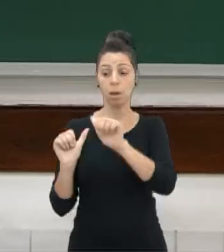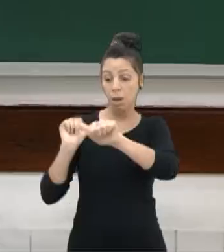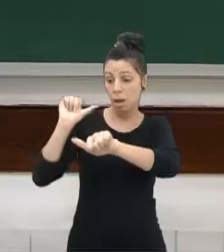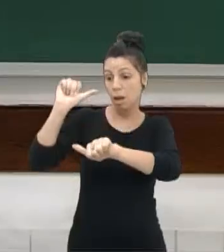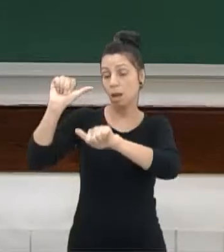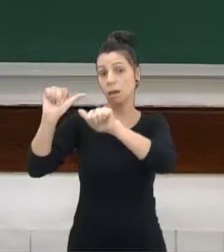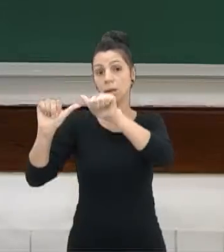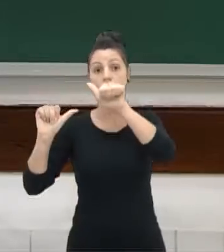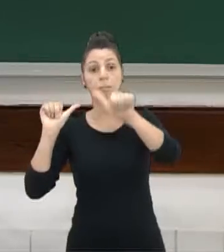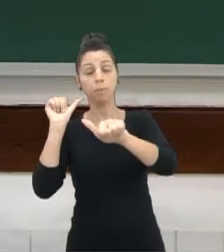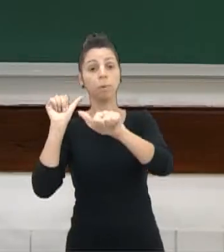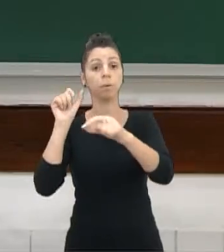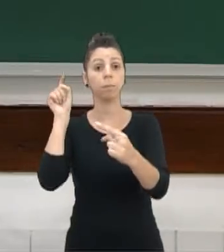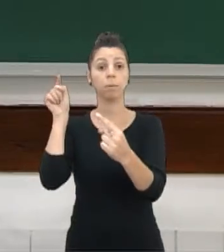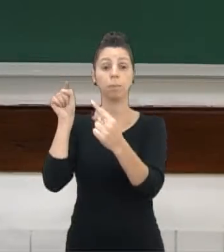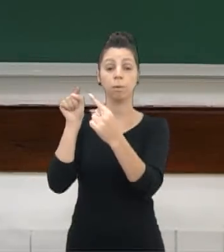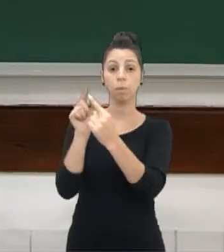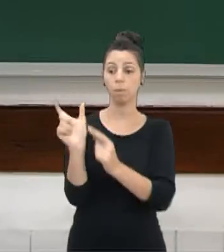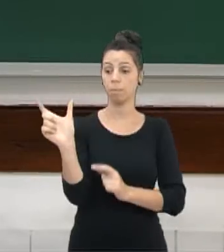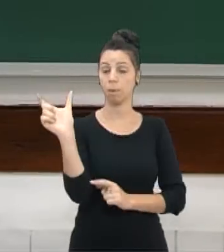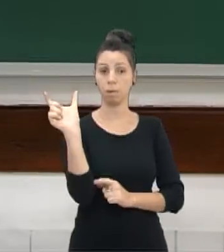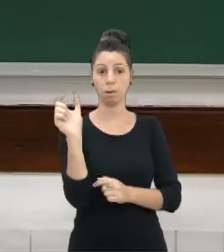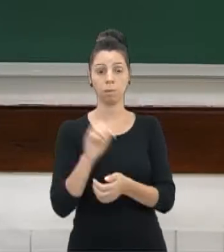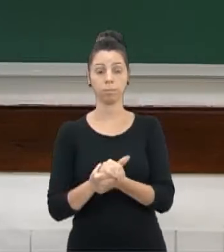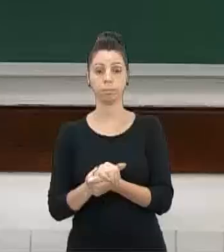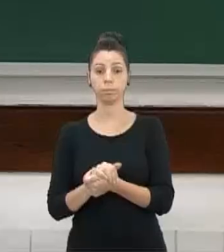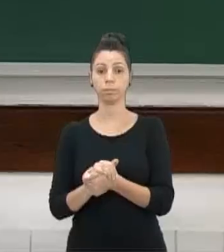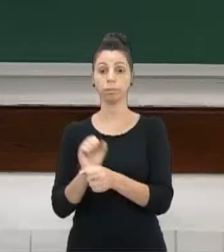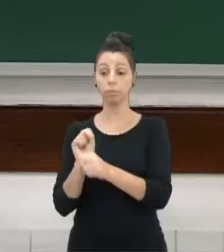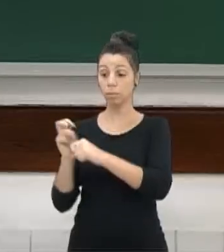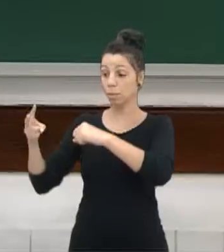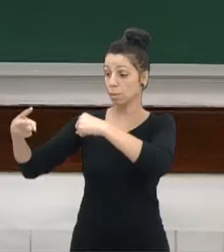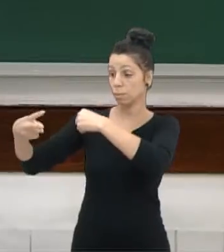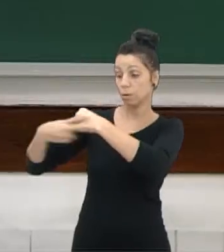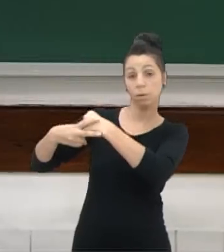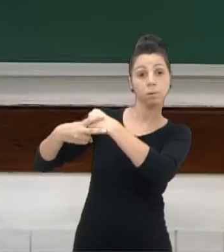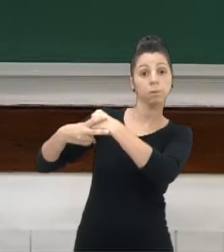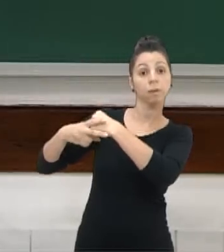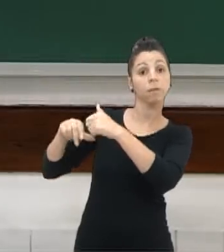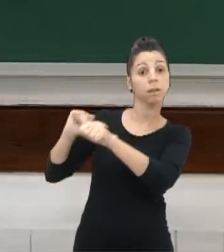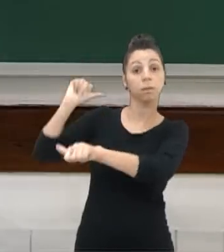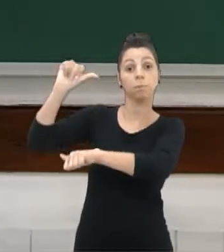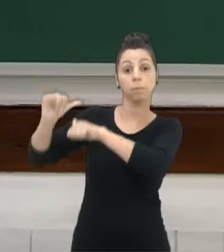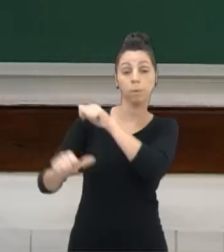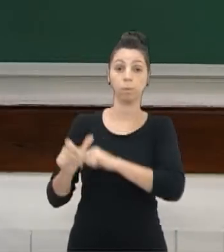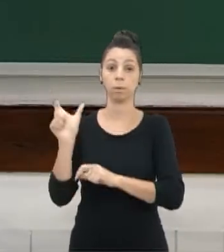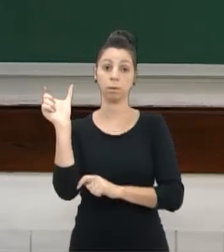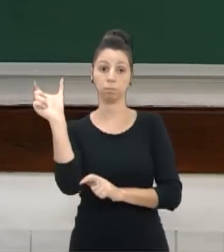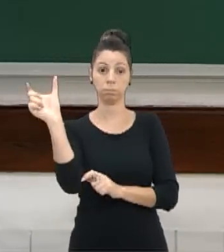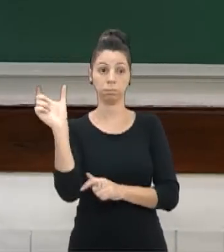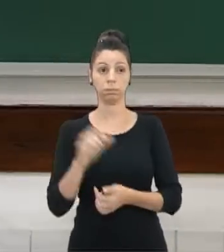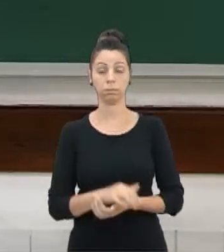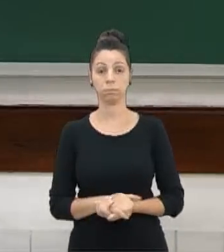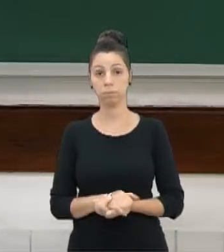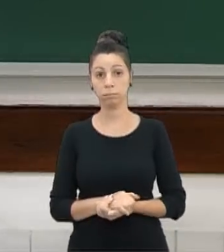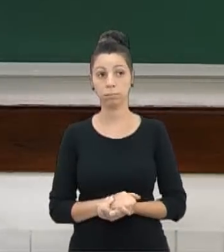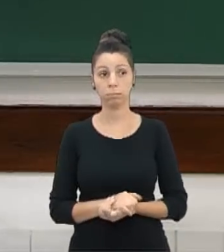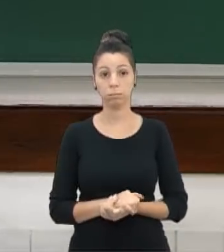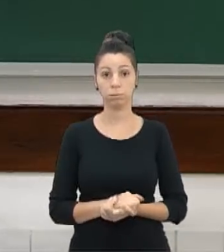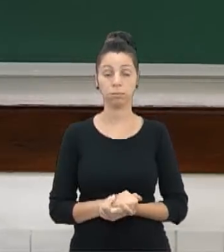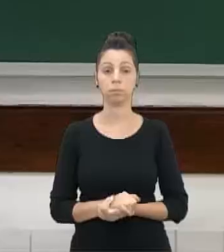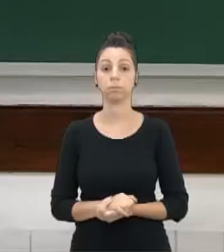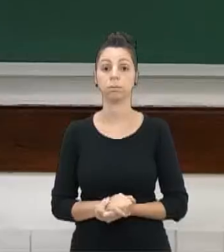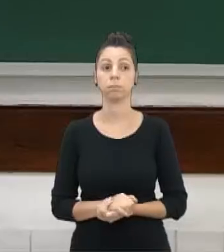muda ali aquele termo, né? O advérbio, ele altera o termo a que ele se refere, ok? Aqui a gente tem o nosso